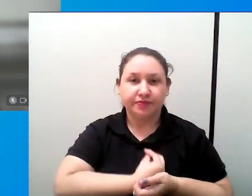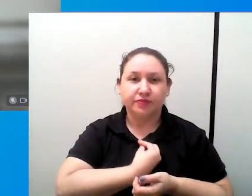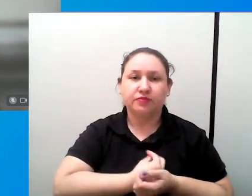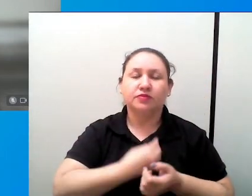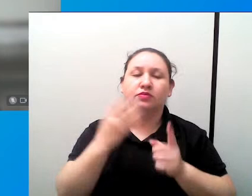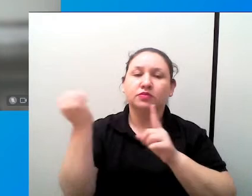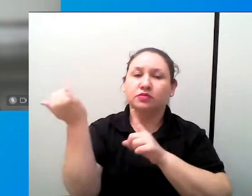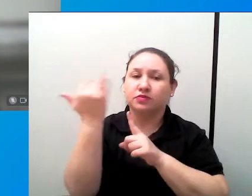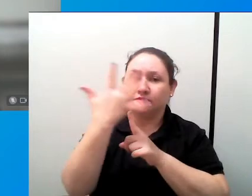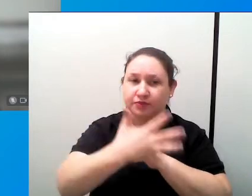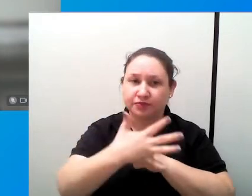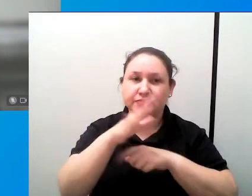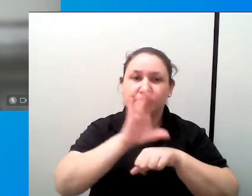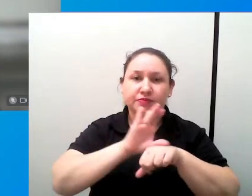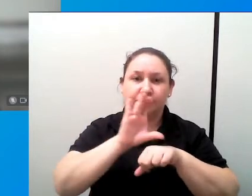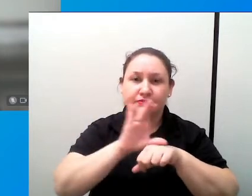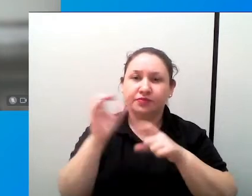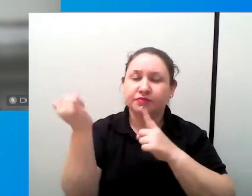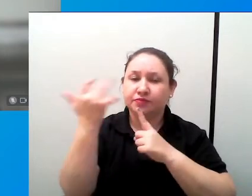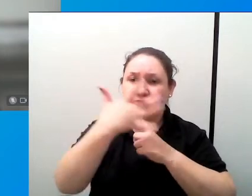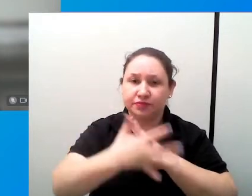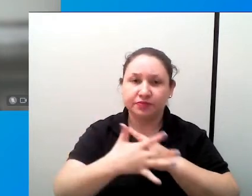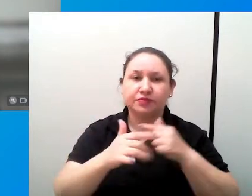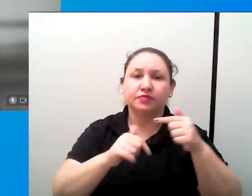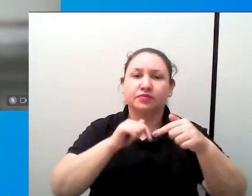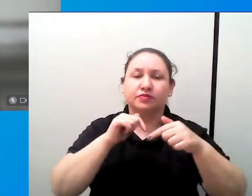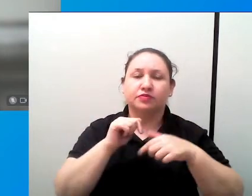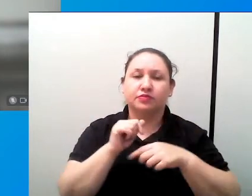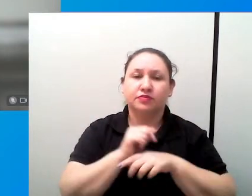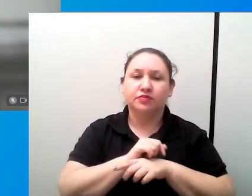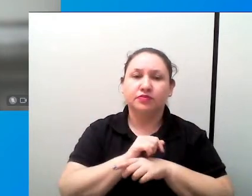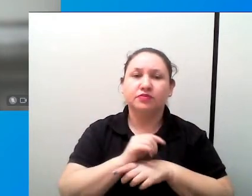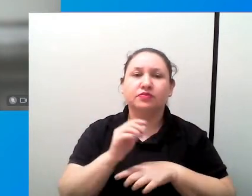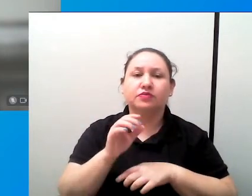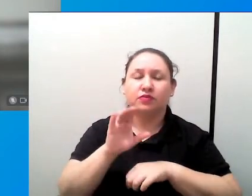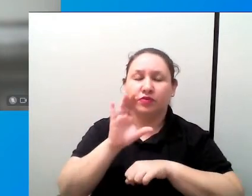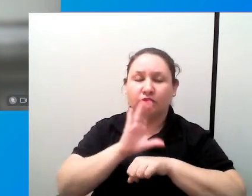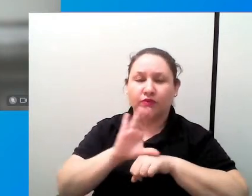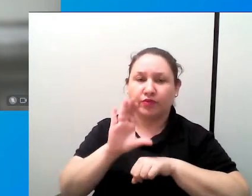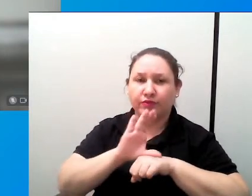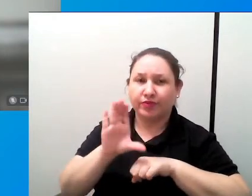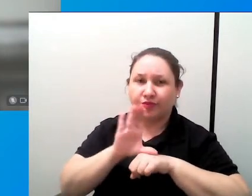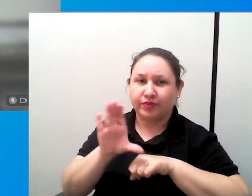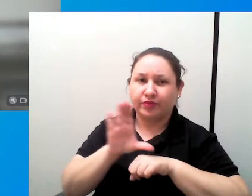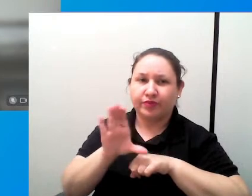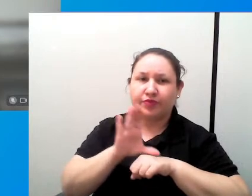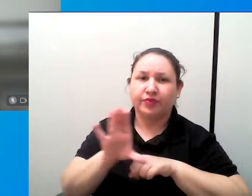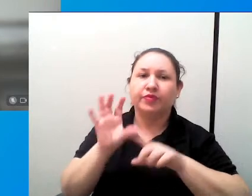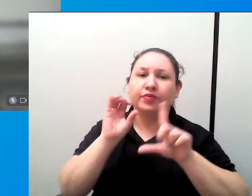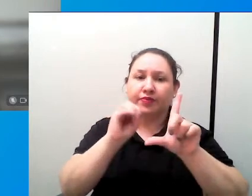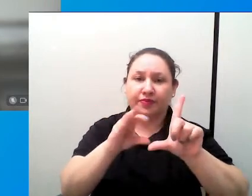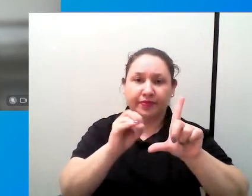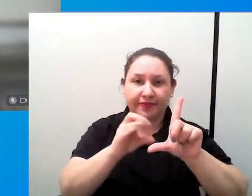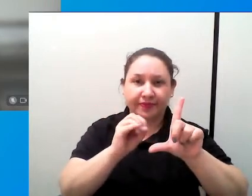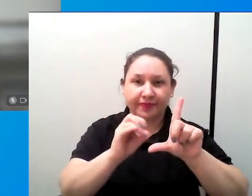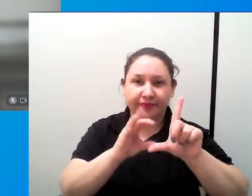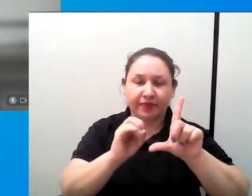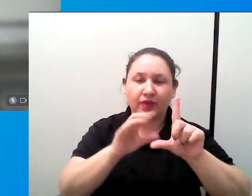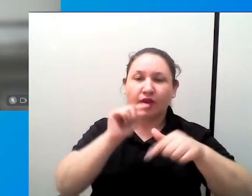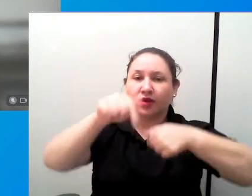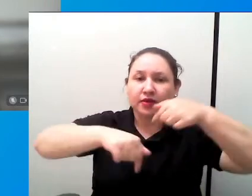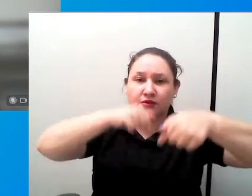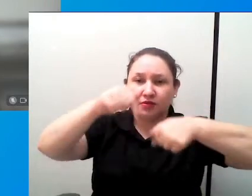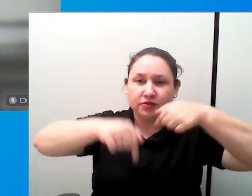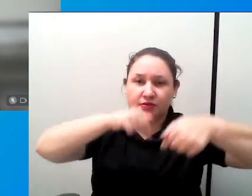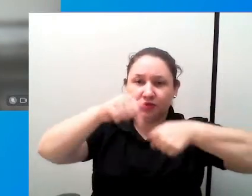curso Licenciatura em Química, do campus de Paraná, do IFRO, o coordenador do curso, o professor